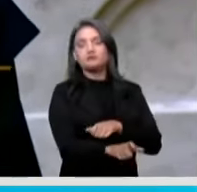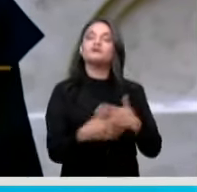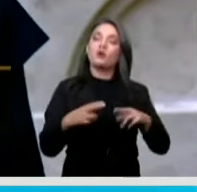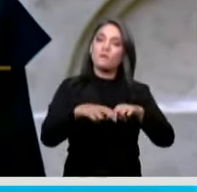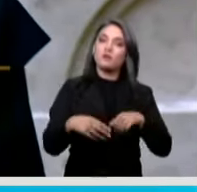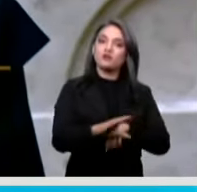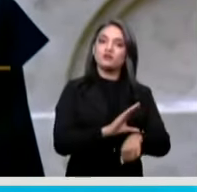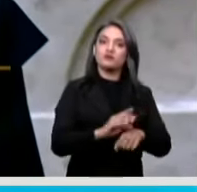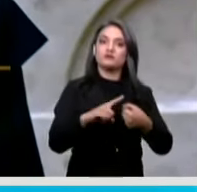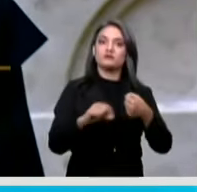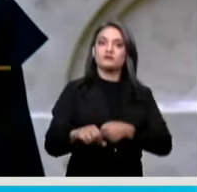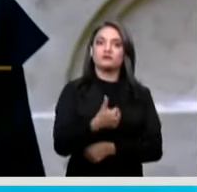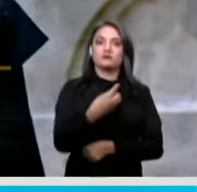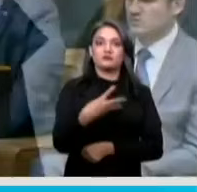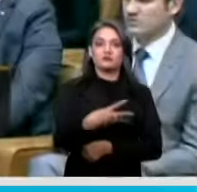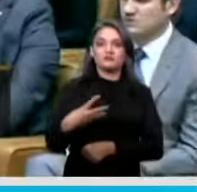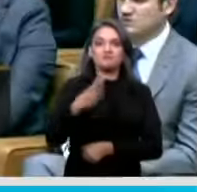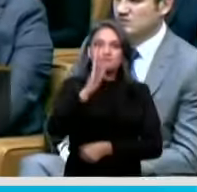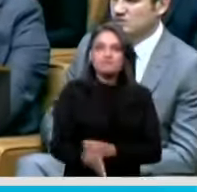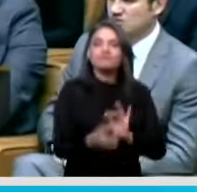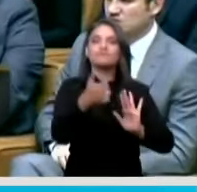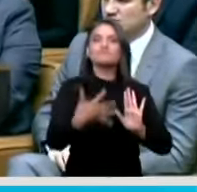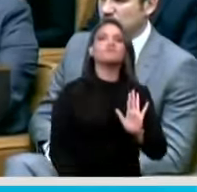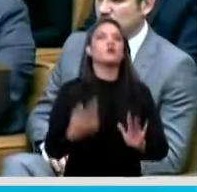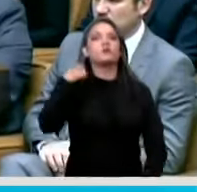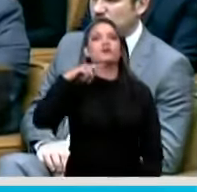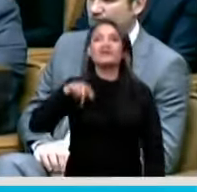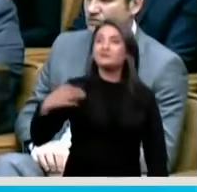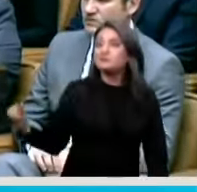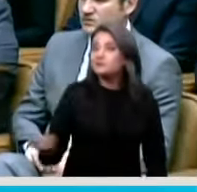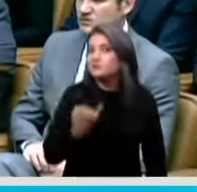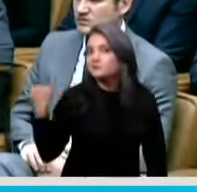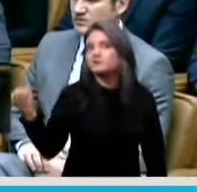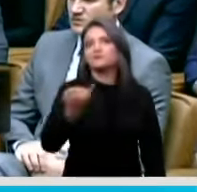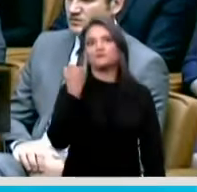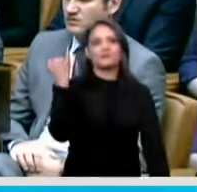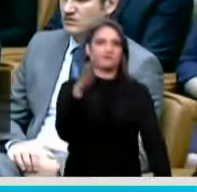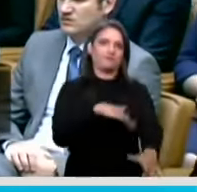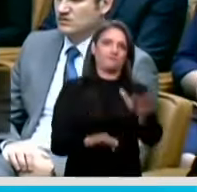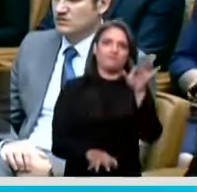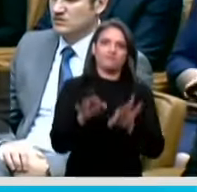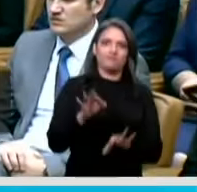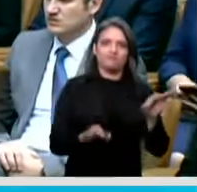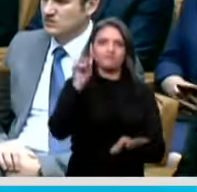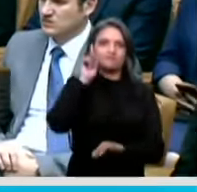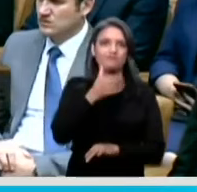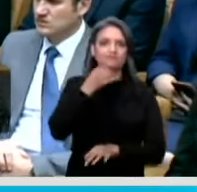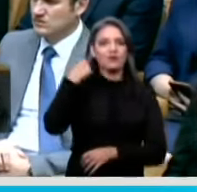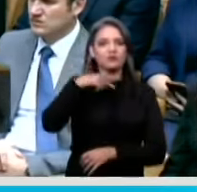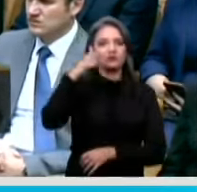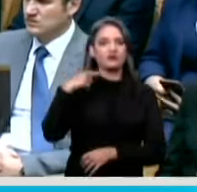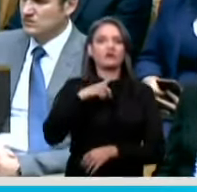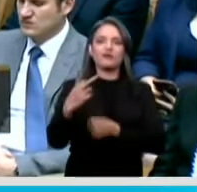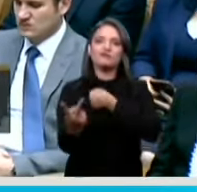vezes pra sociedade não é aquela que se espera né não é rápido quando você entra com uma ação demora muito Será que essa fala do ministro Barroso vem justamente para tentar